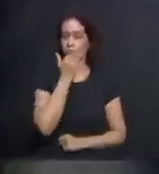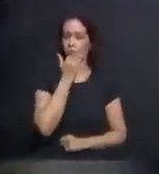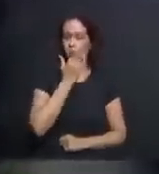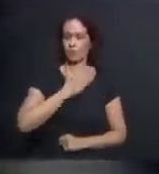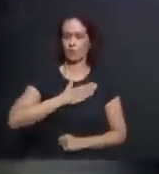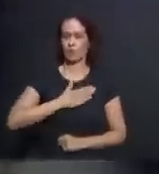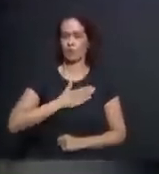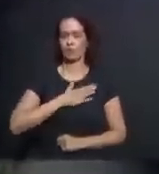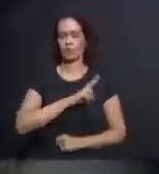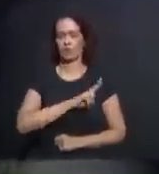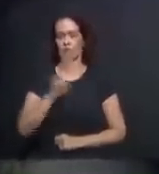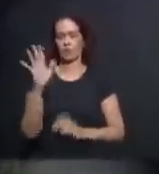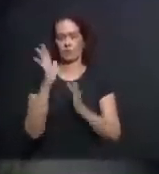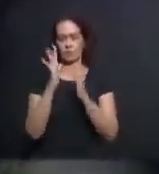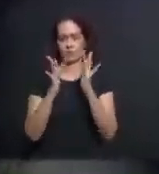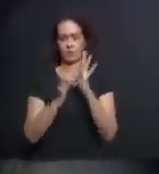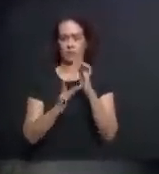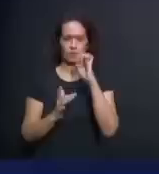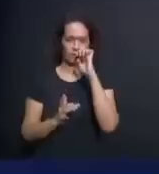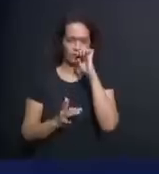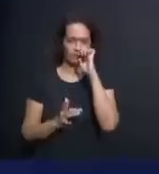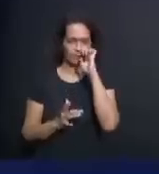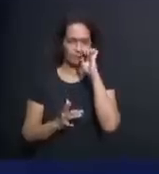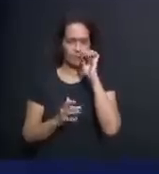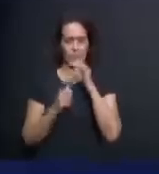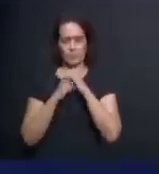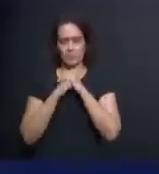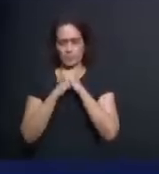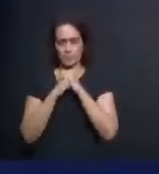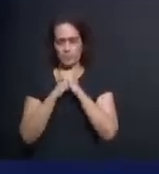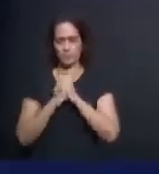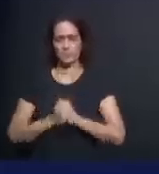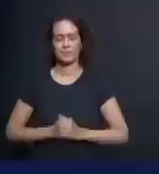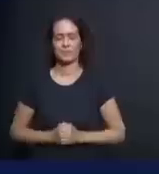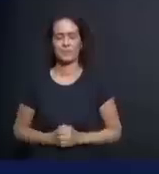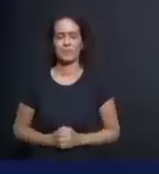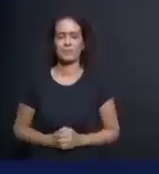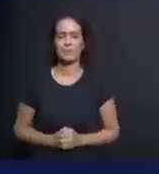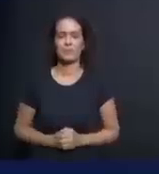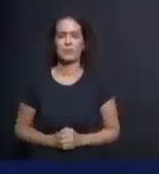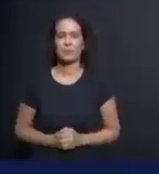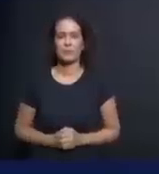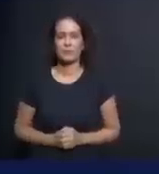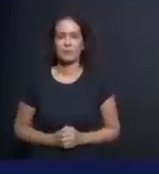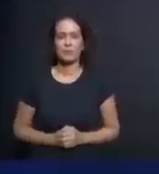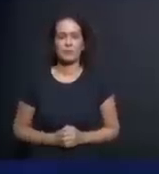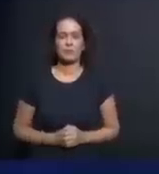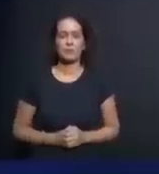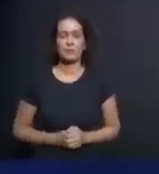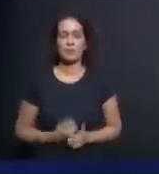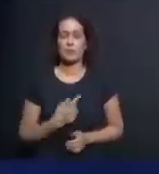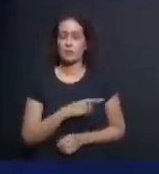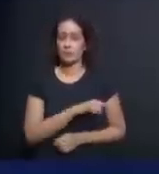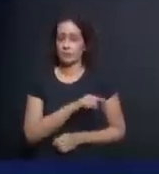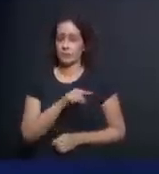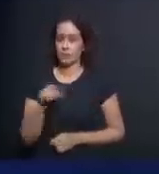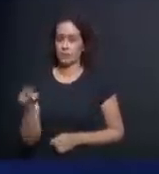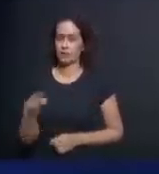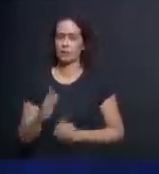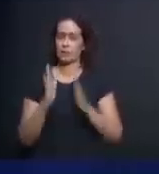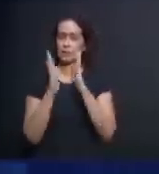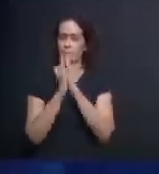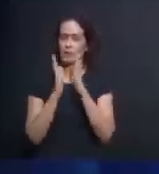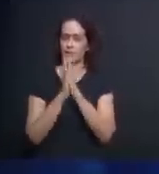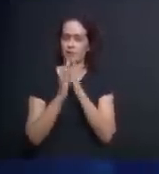em nome de Jesus. Amém. Quem fez uma dessas duas orações pela primeira vez? primeira vez